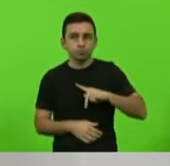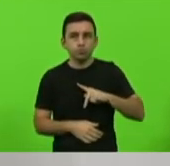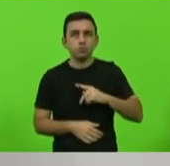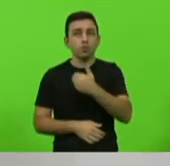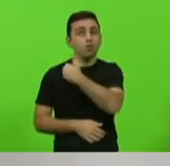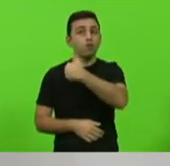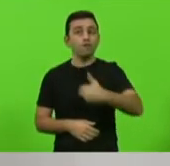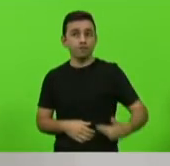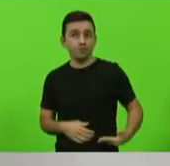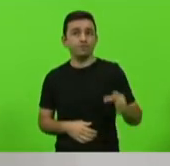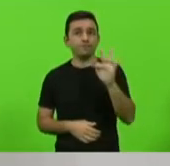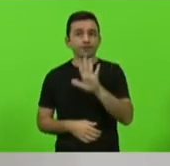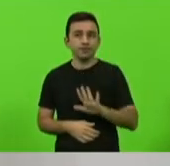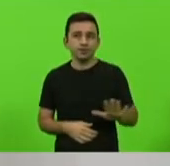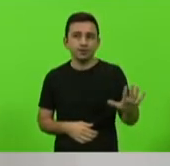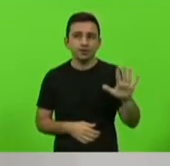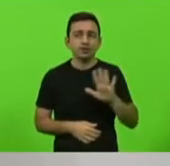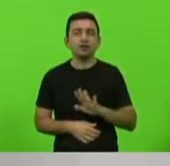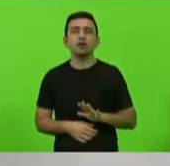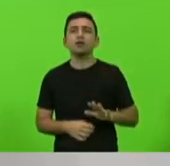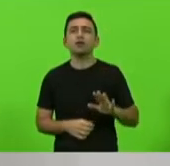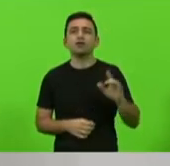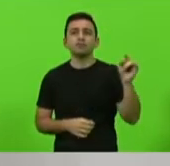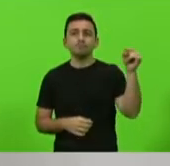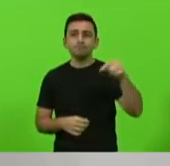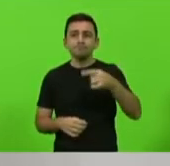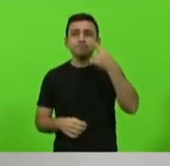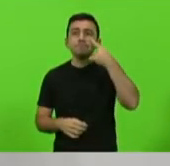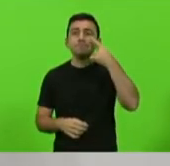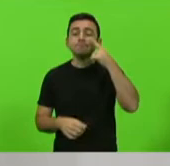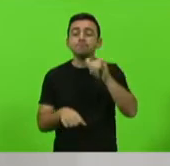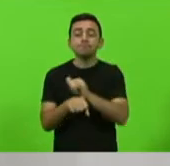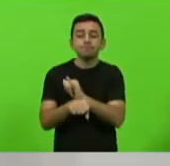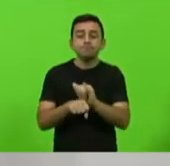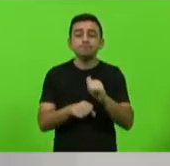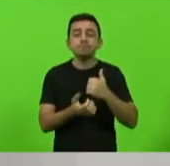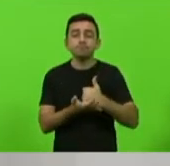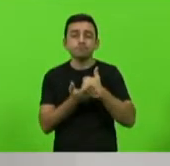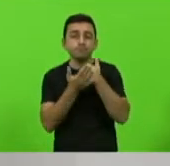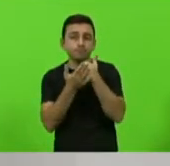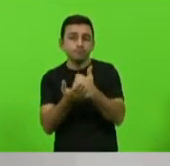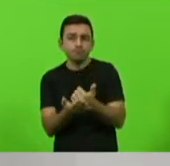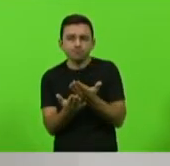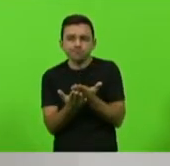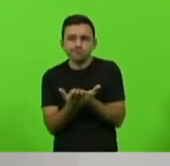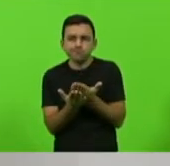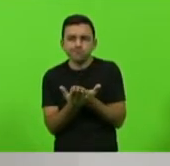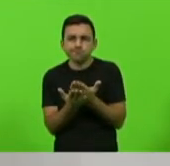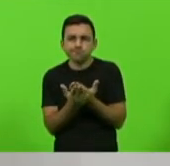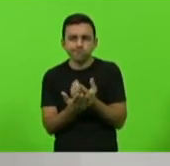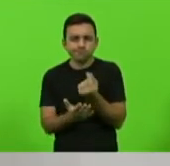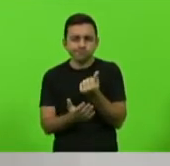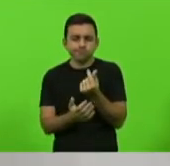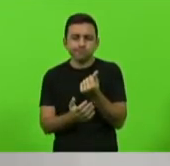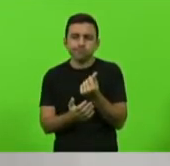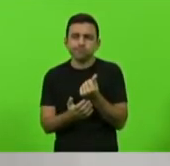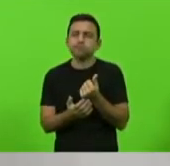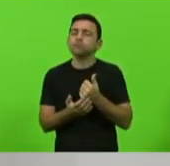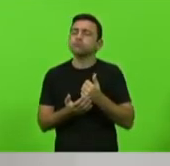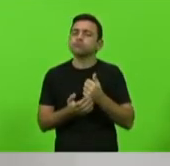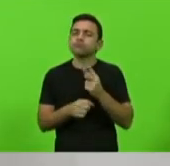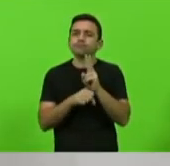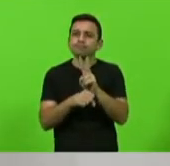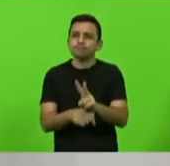governo federal, trazer alternativa, apoio, estudo, financiamento, e tudo isso